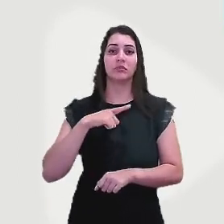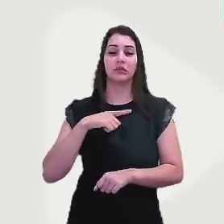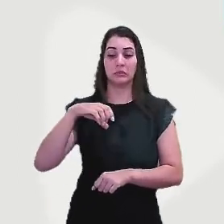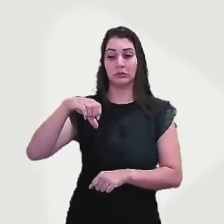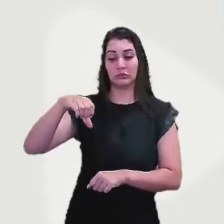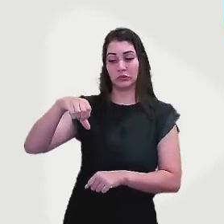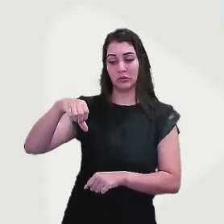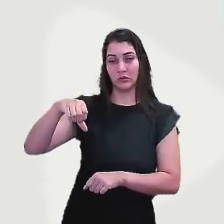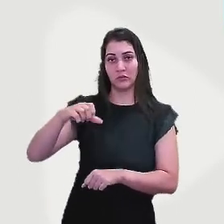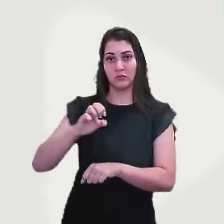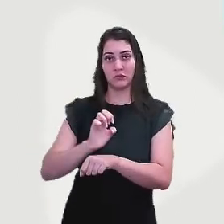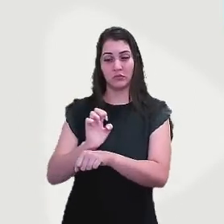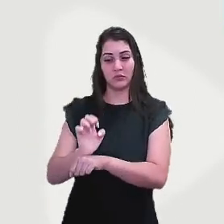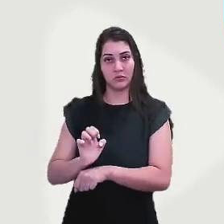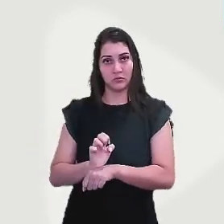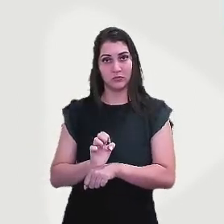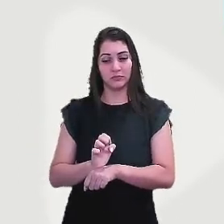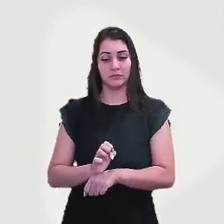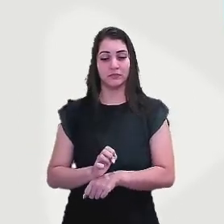estados.